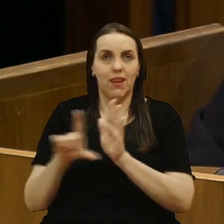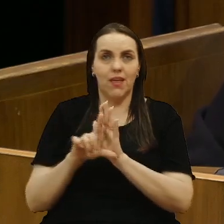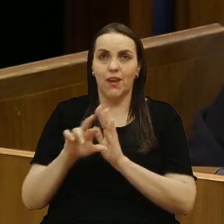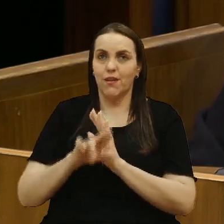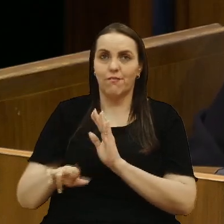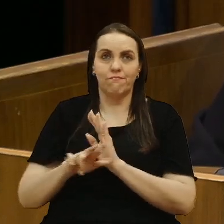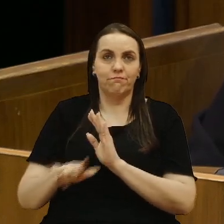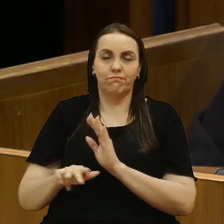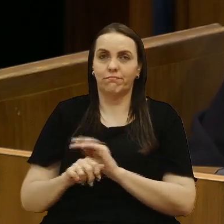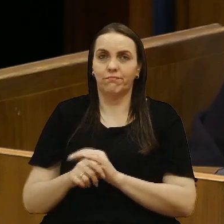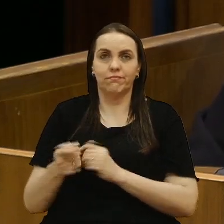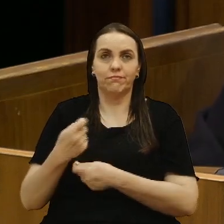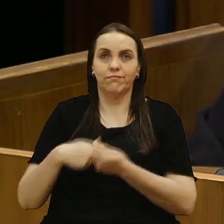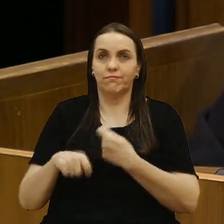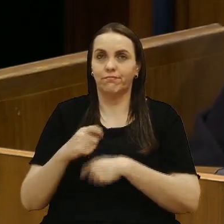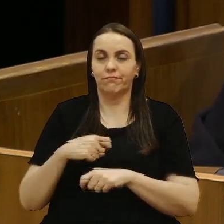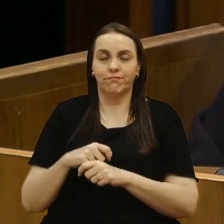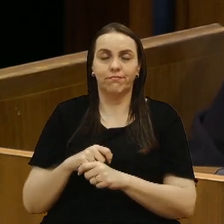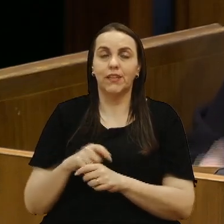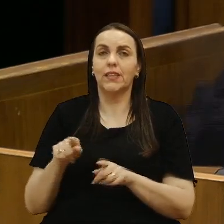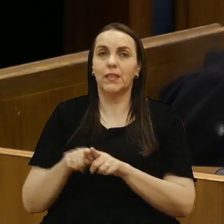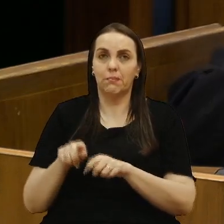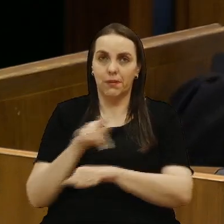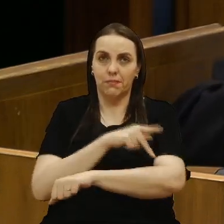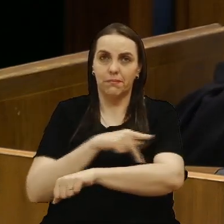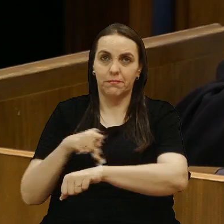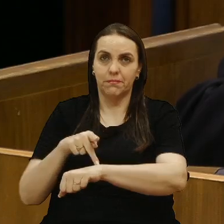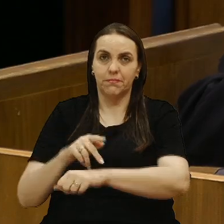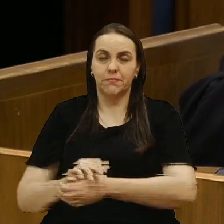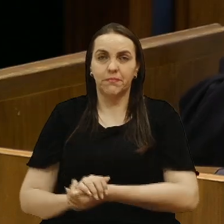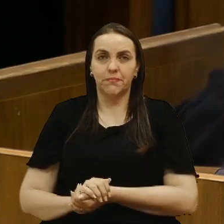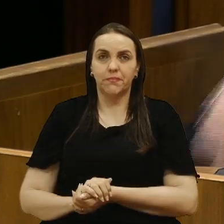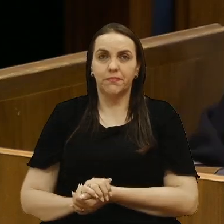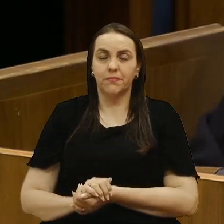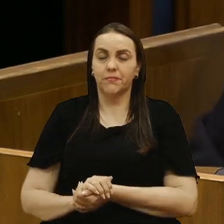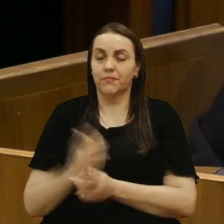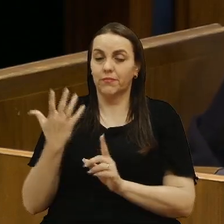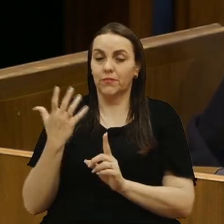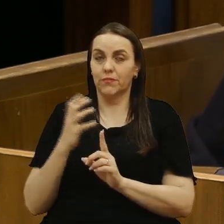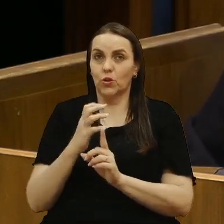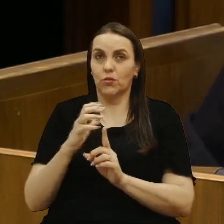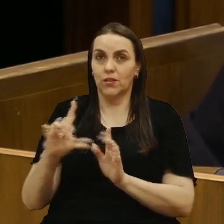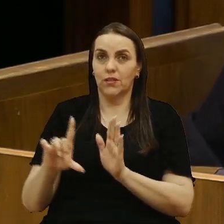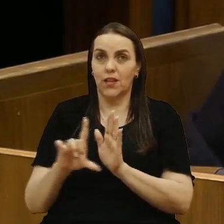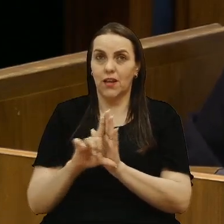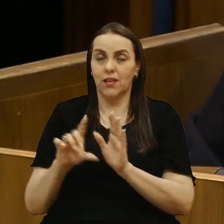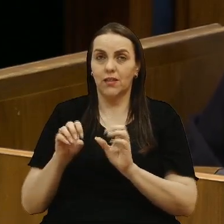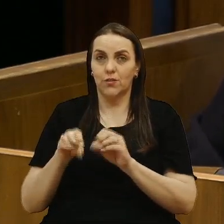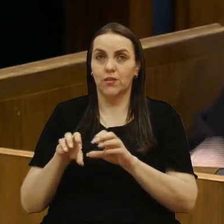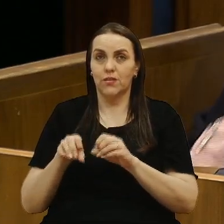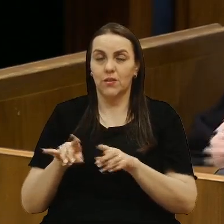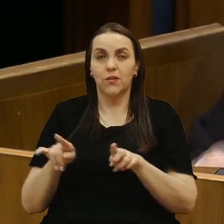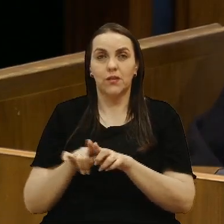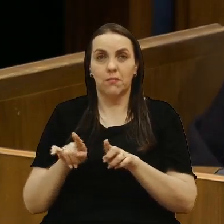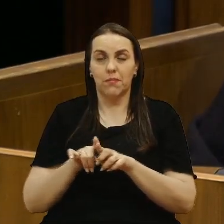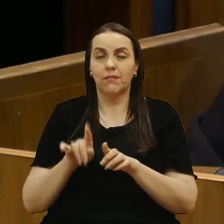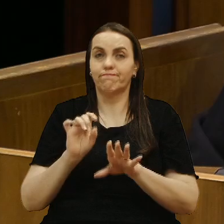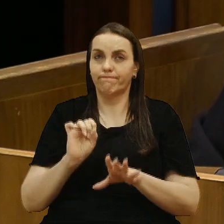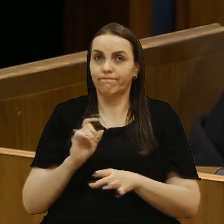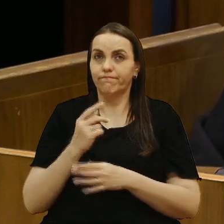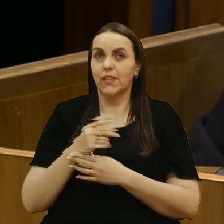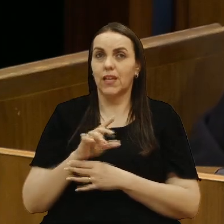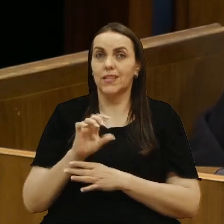irregularidade administrativa e pedagógica, que afronta a legislação educacional e compromete a